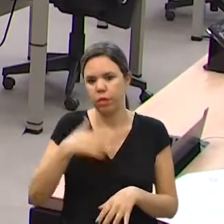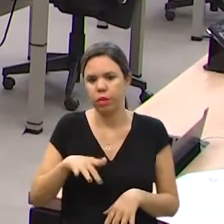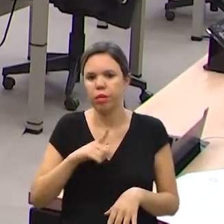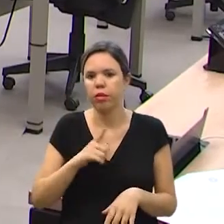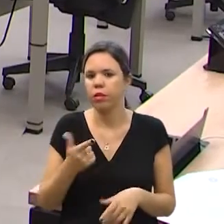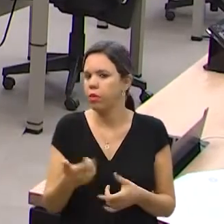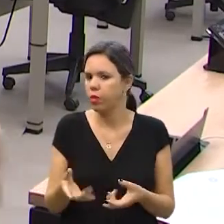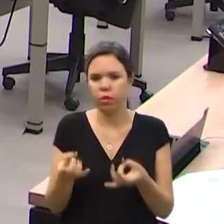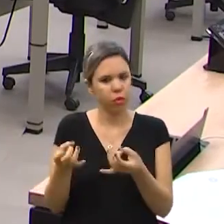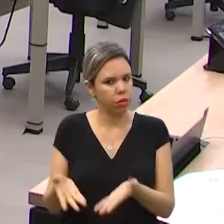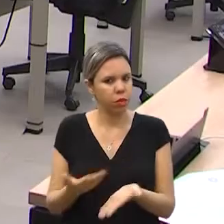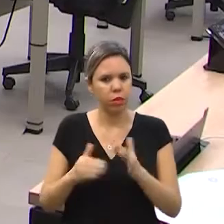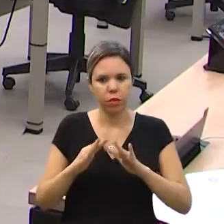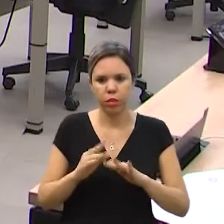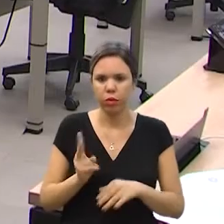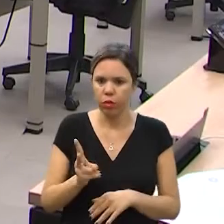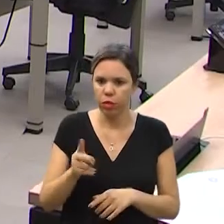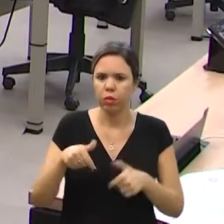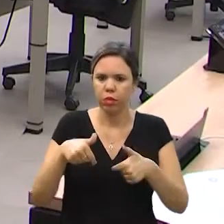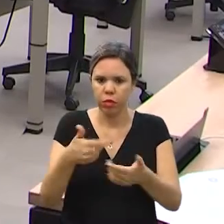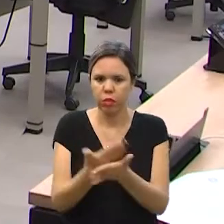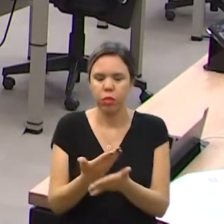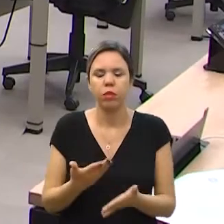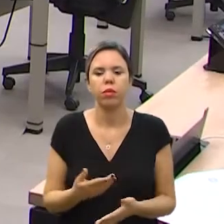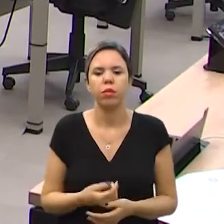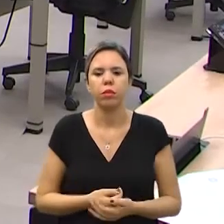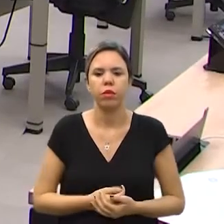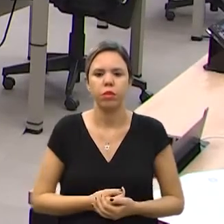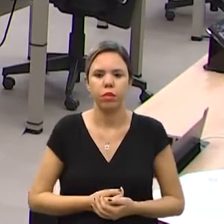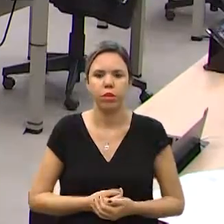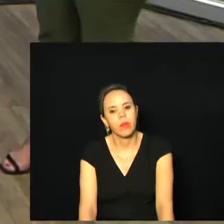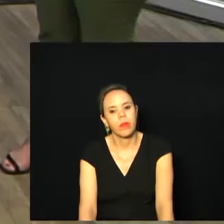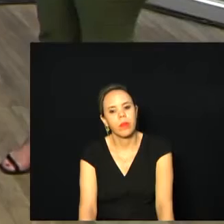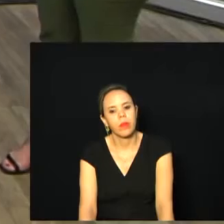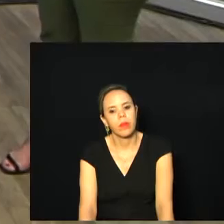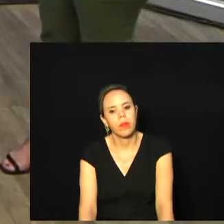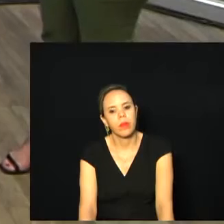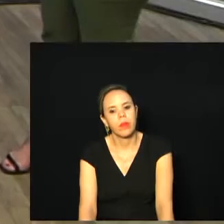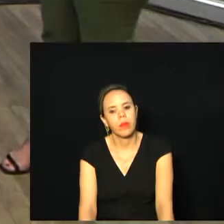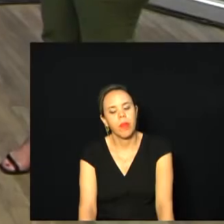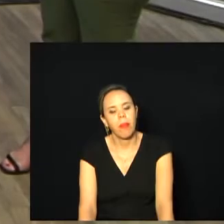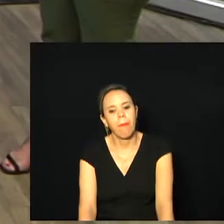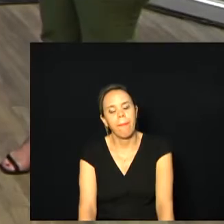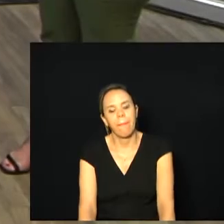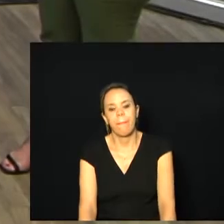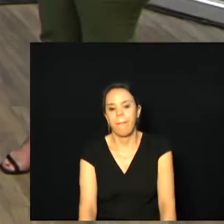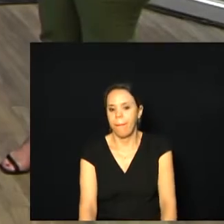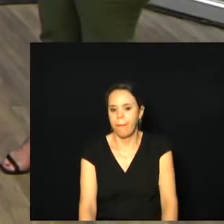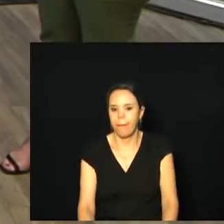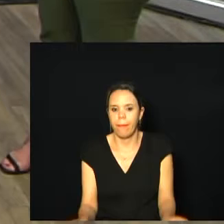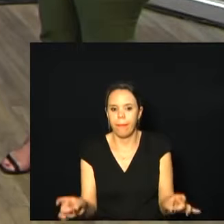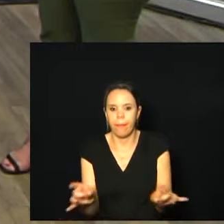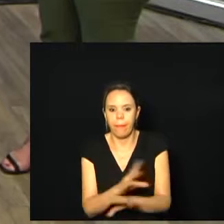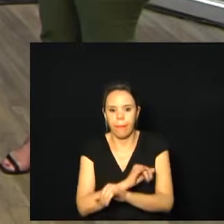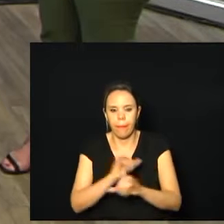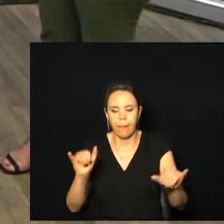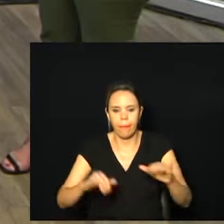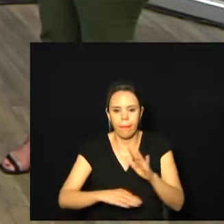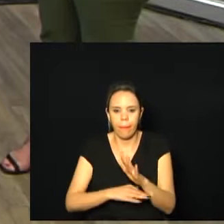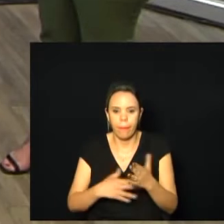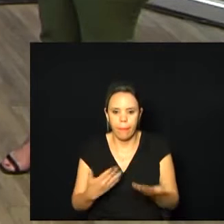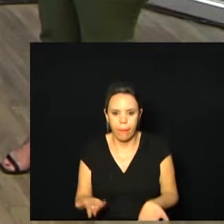crianças não abandonem, não tenham aí a evasão escolar. E Mirna Abreu, para encerrarmos as notícias